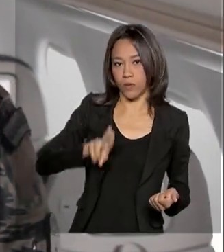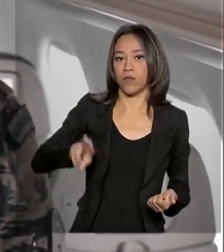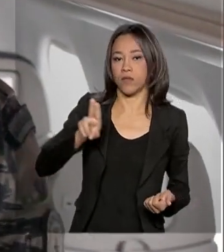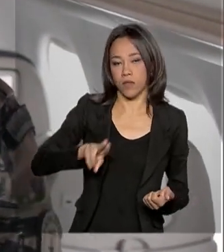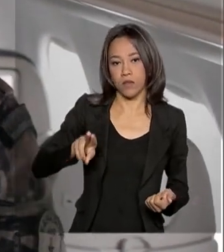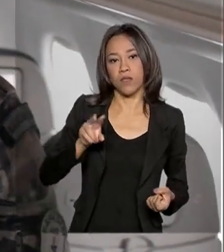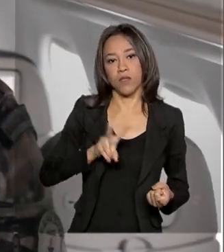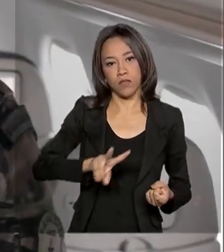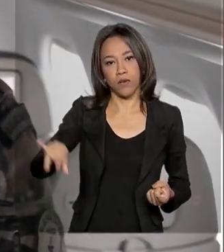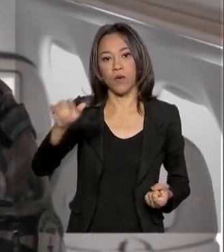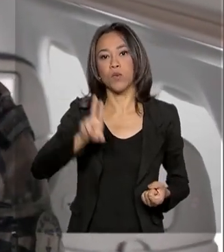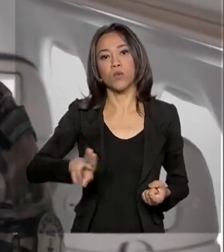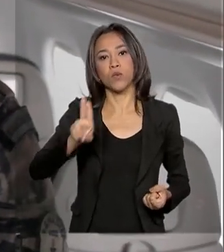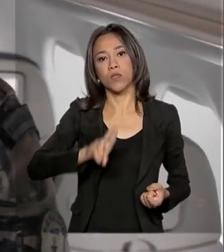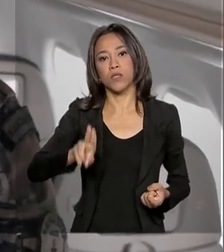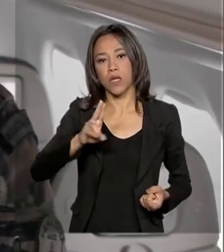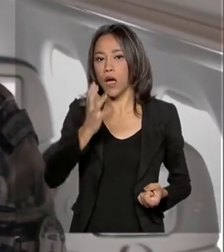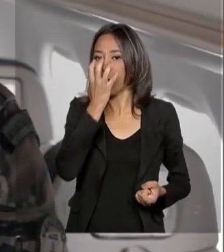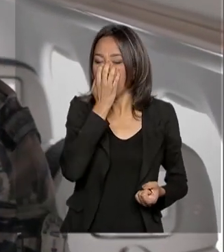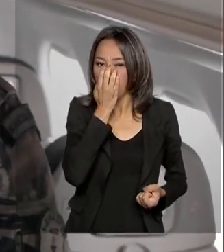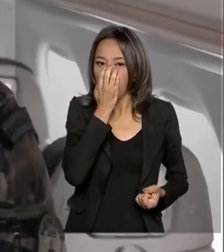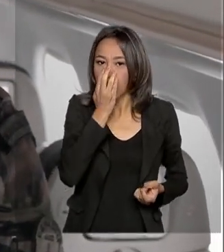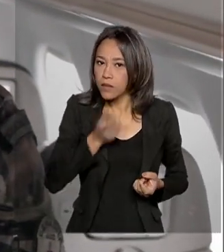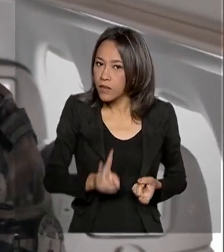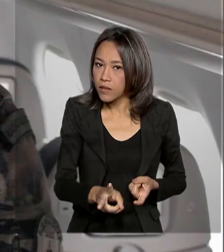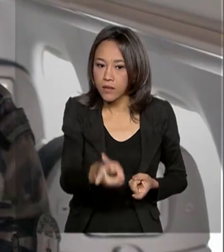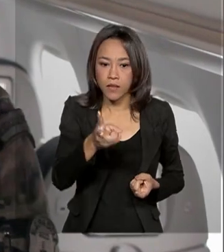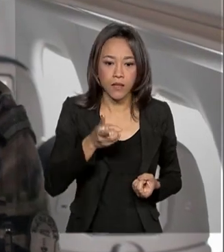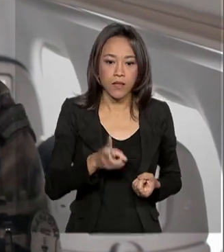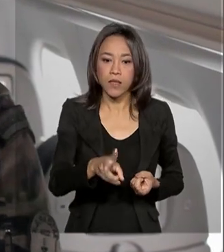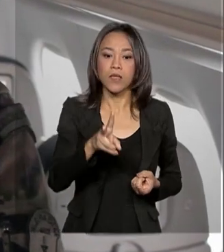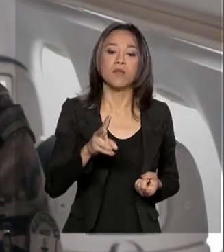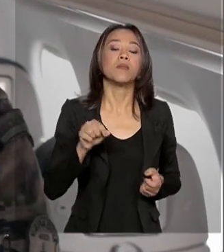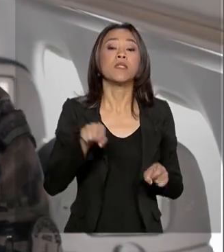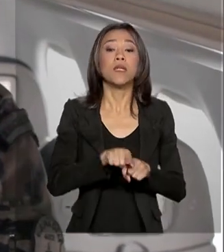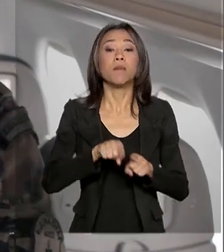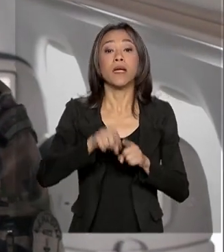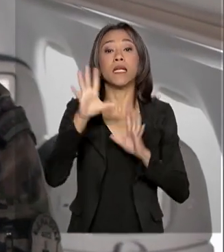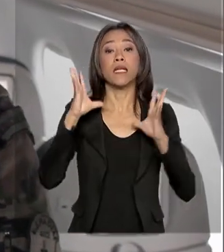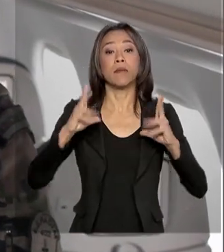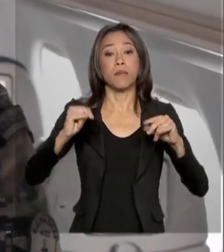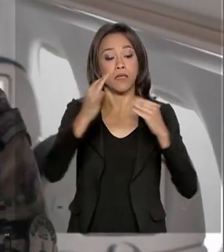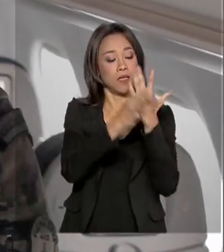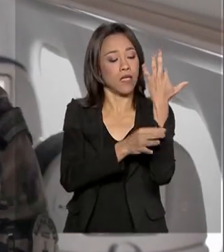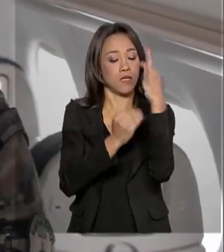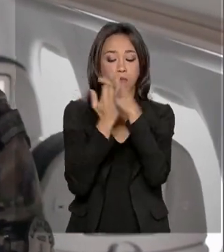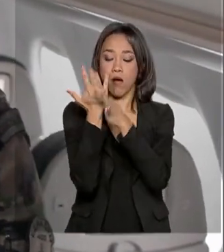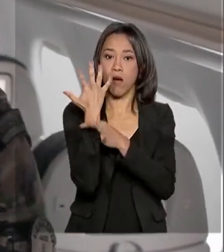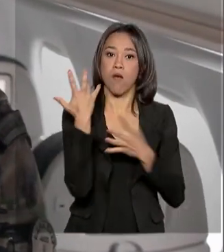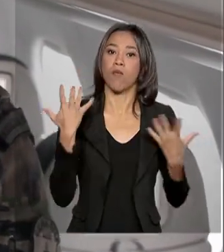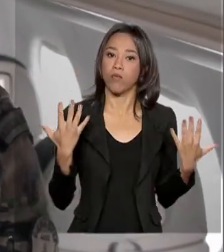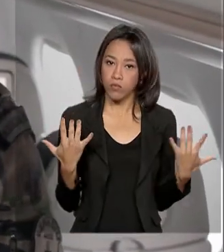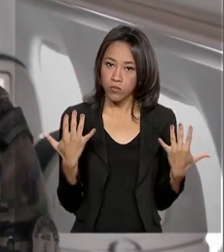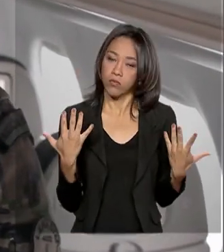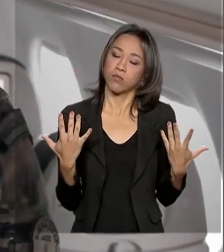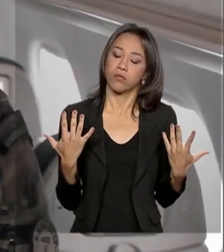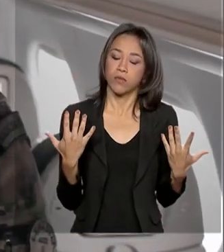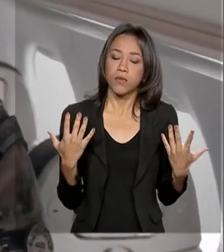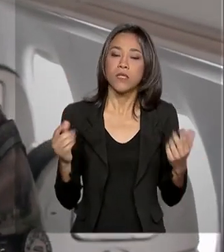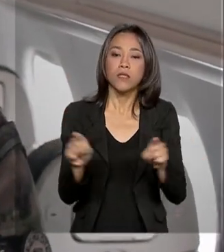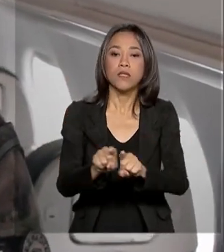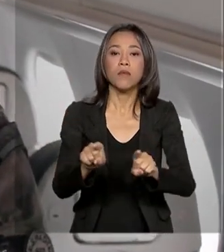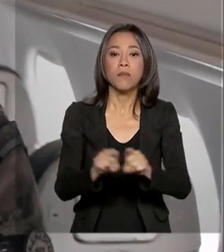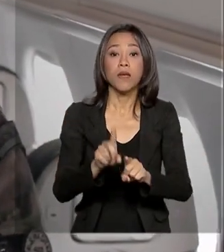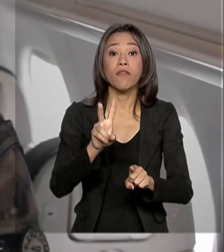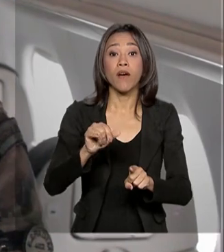passageiros vão usar máscara o tempo todo da viagem. Higienização das mãos e também vai ser